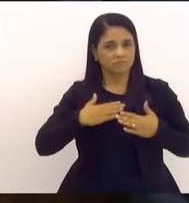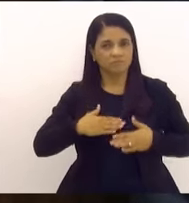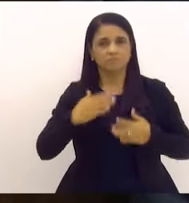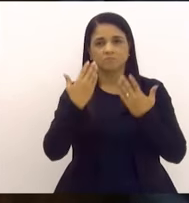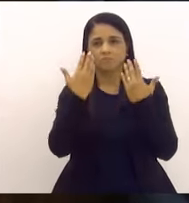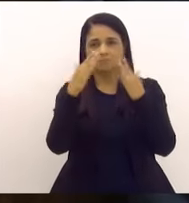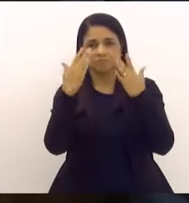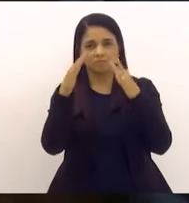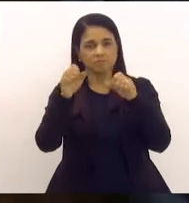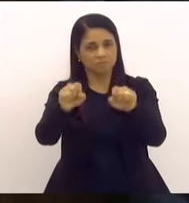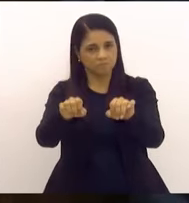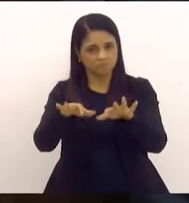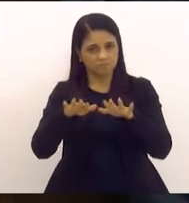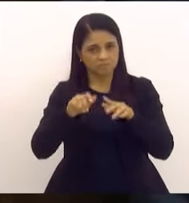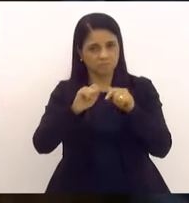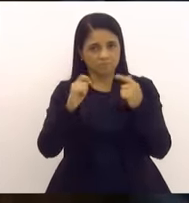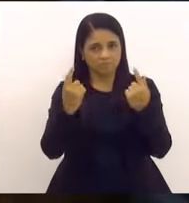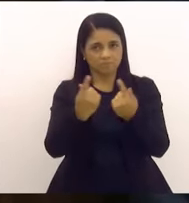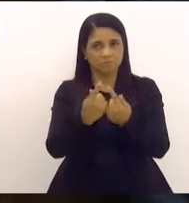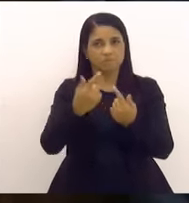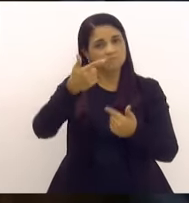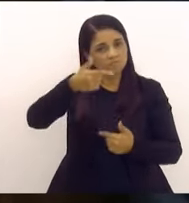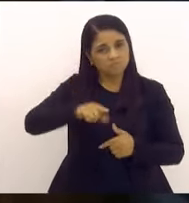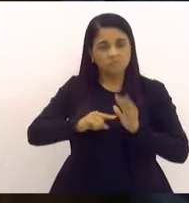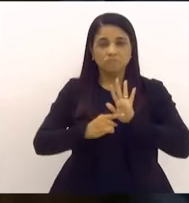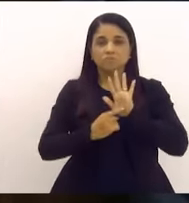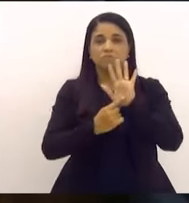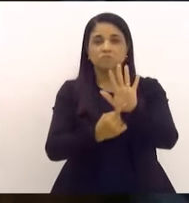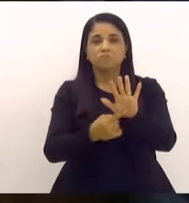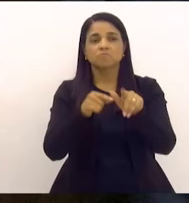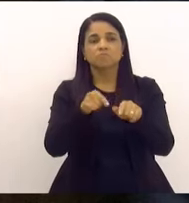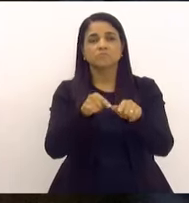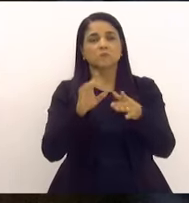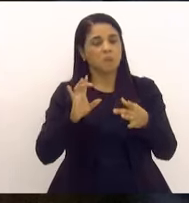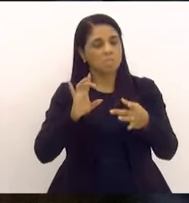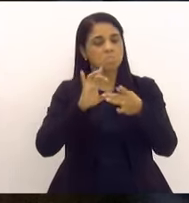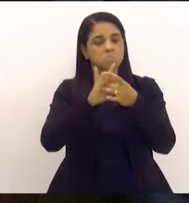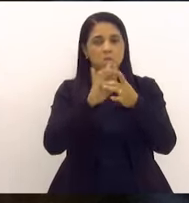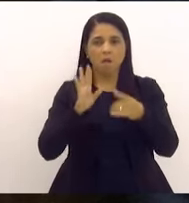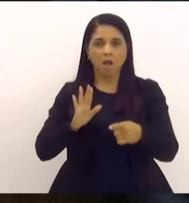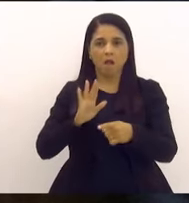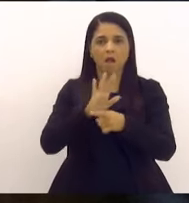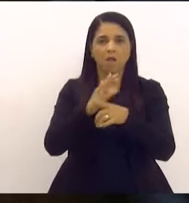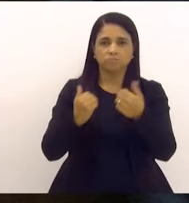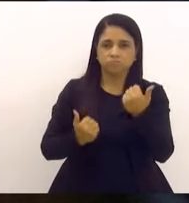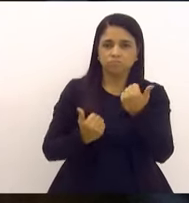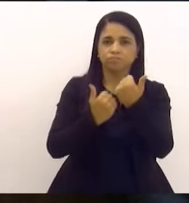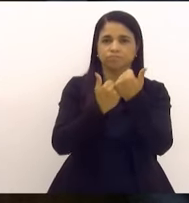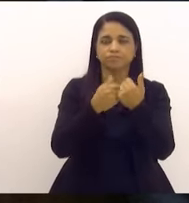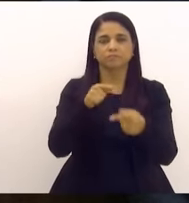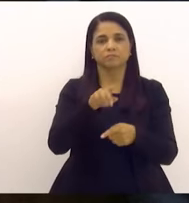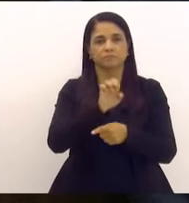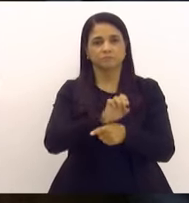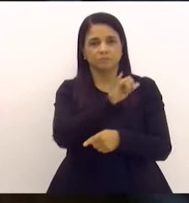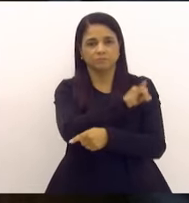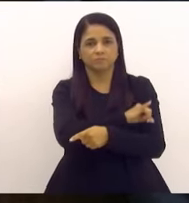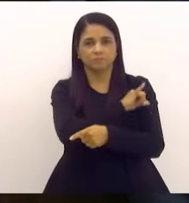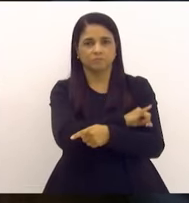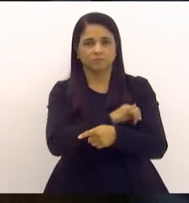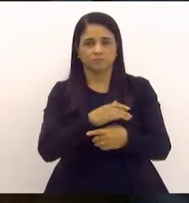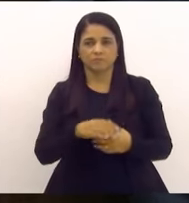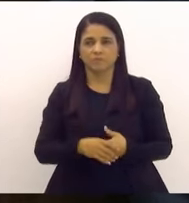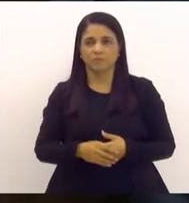parabenizar a Assembleia Legislativa, que mais uma vez mostra que está aqui para contribuir com o Estado do Rio de Janeiro acima de qualquer